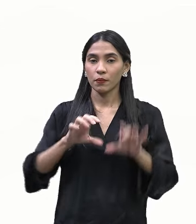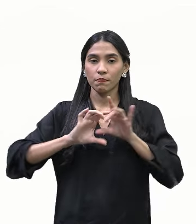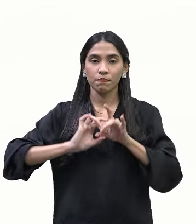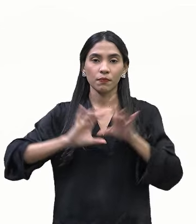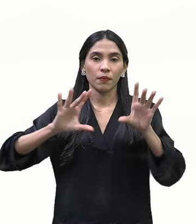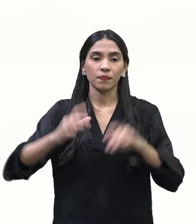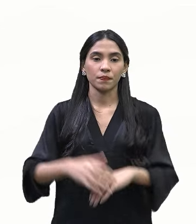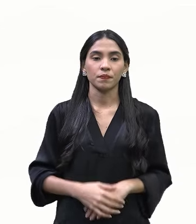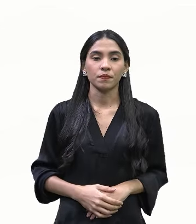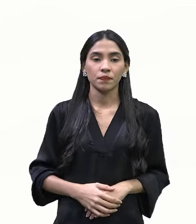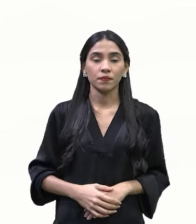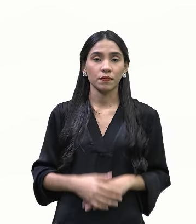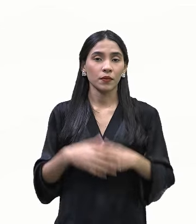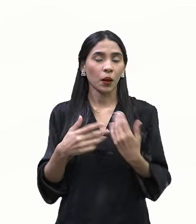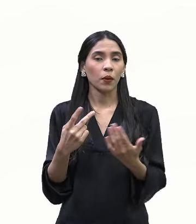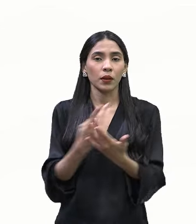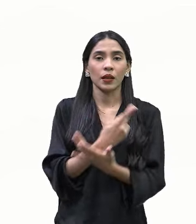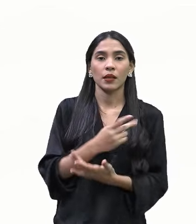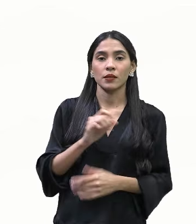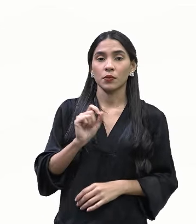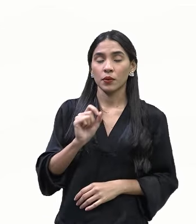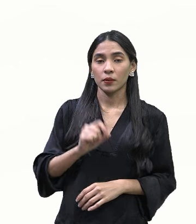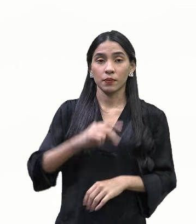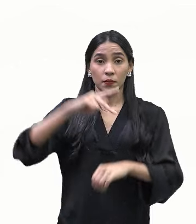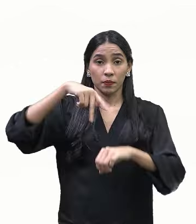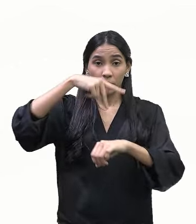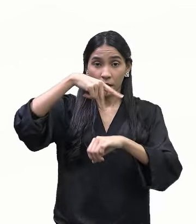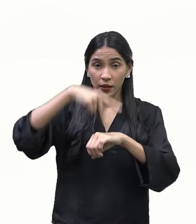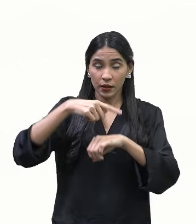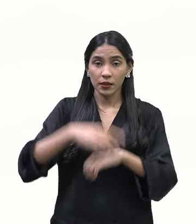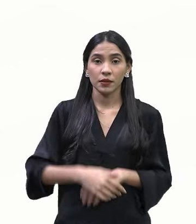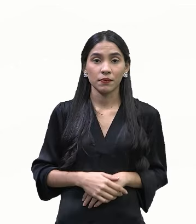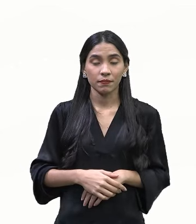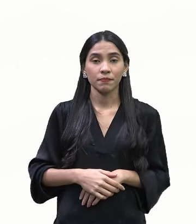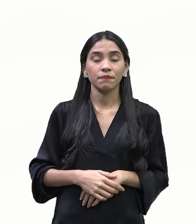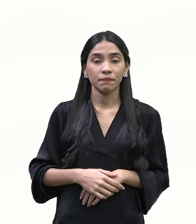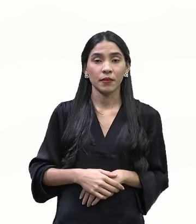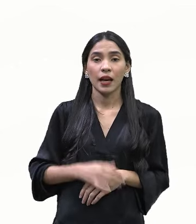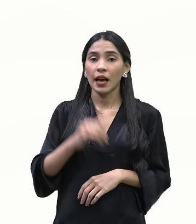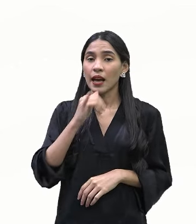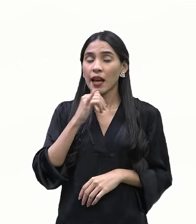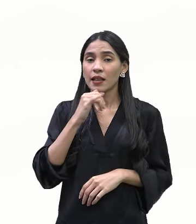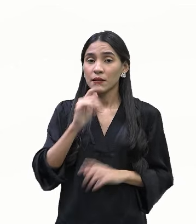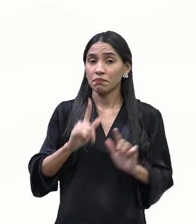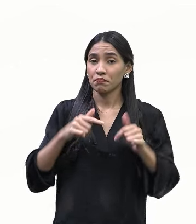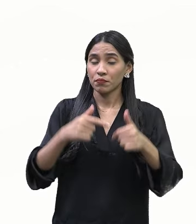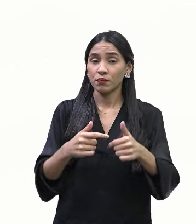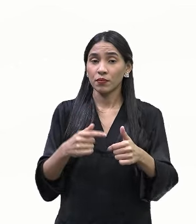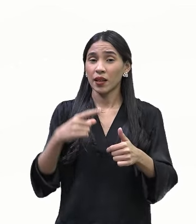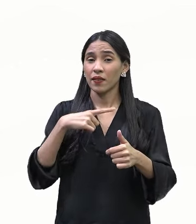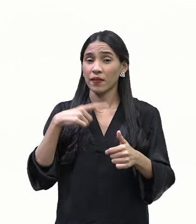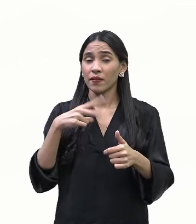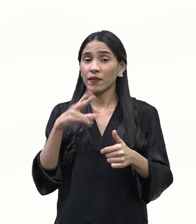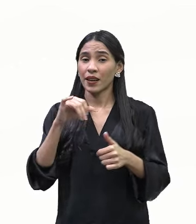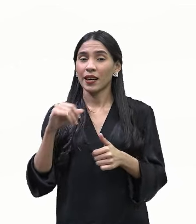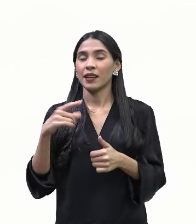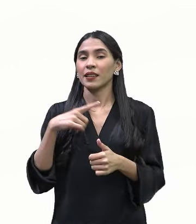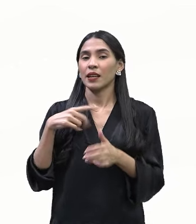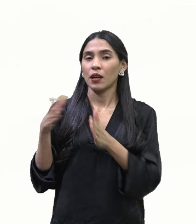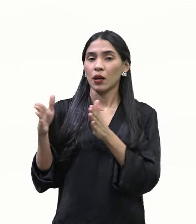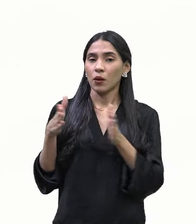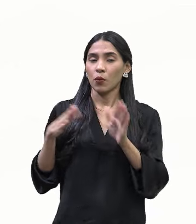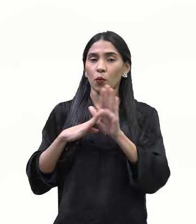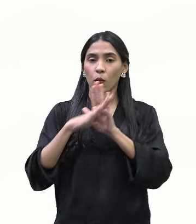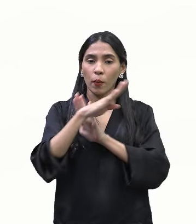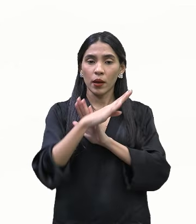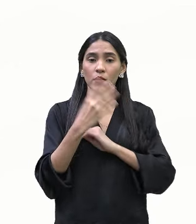aqui. Então o que acontece? Se os países não agirem, nós teremos um aumento de